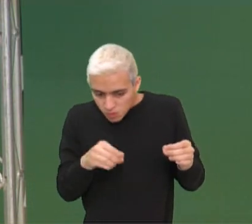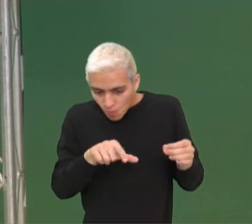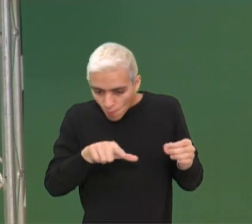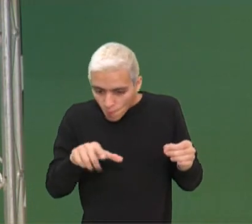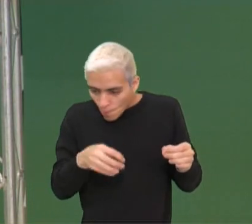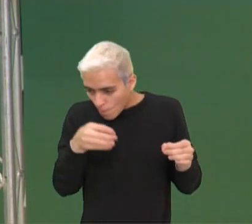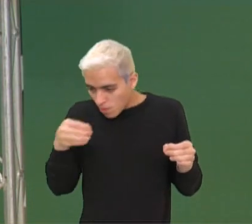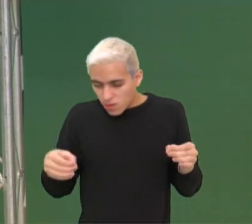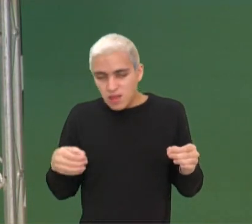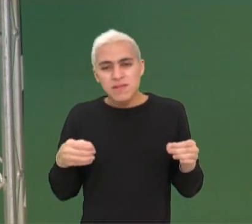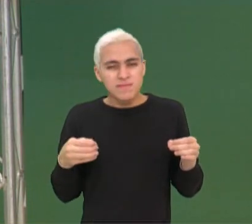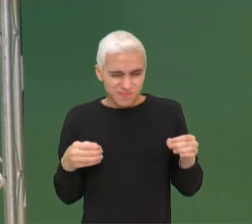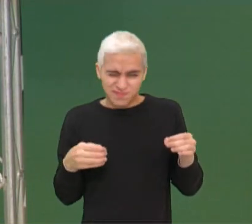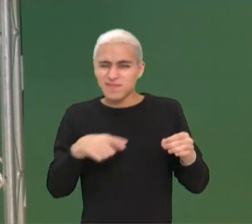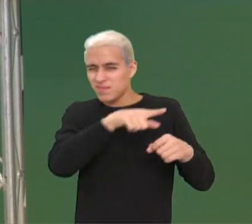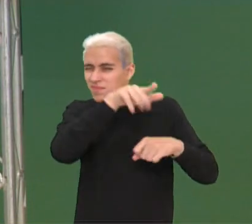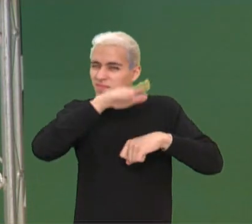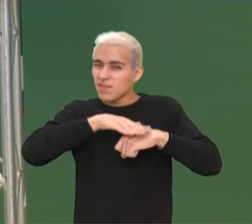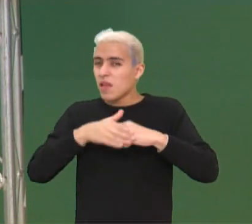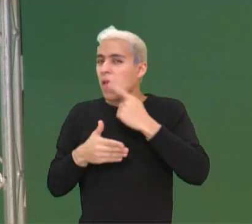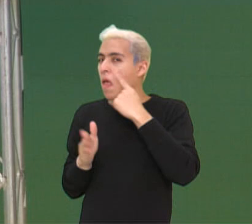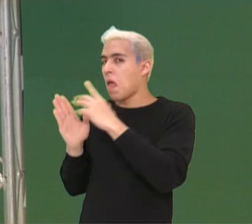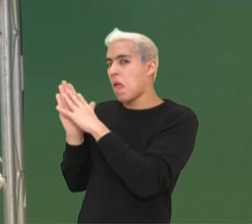uma casa, pula uma. Então, faça o desenho, use uma régua, faça bem